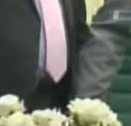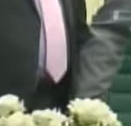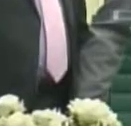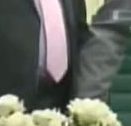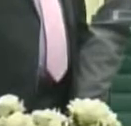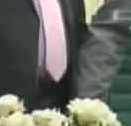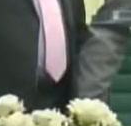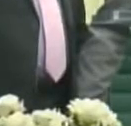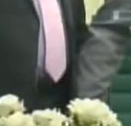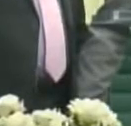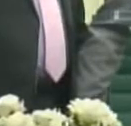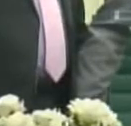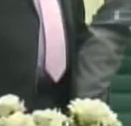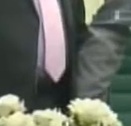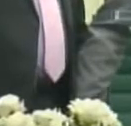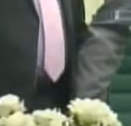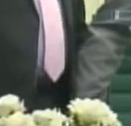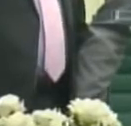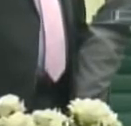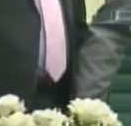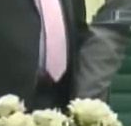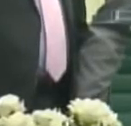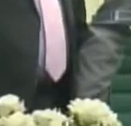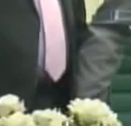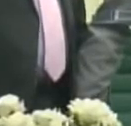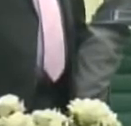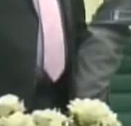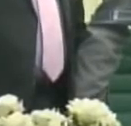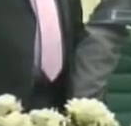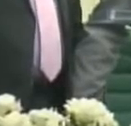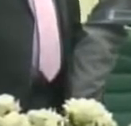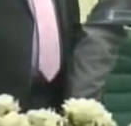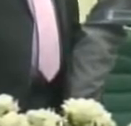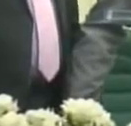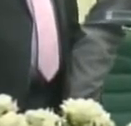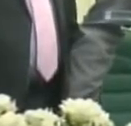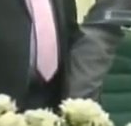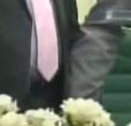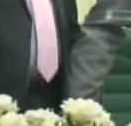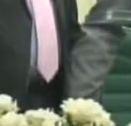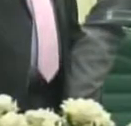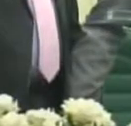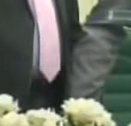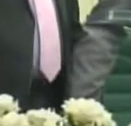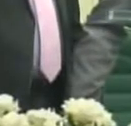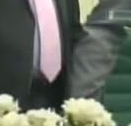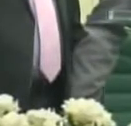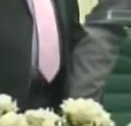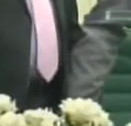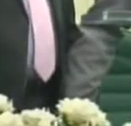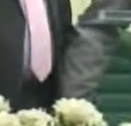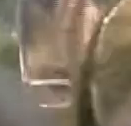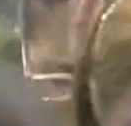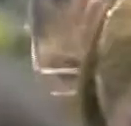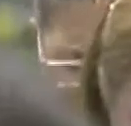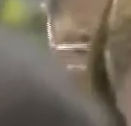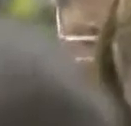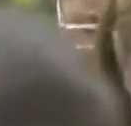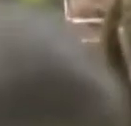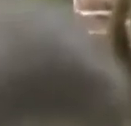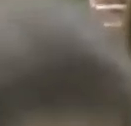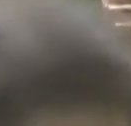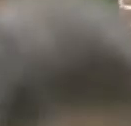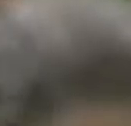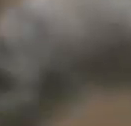Traiçoeiras das drogas presas sim senhor no vício da maconha da cocaína